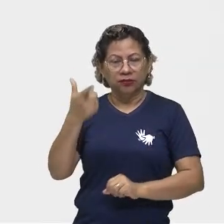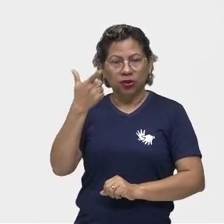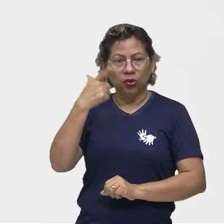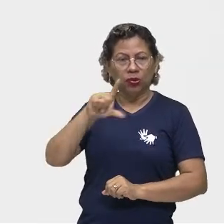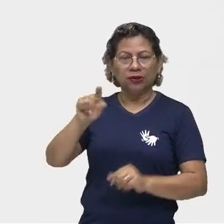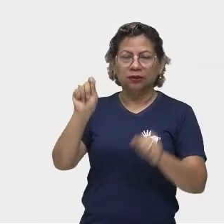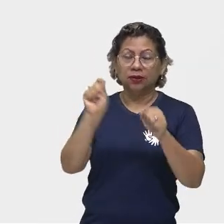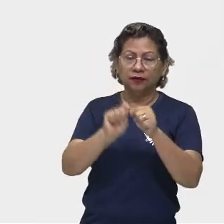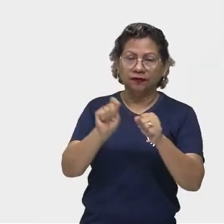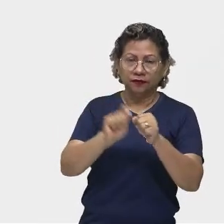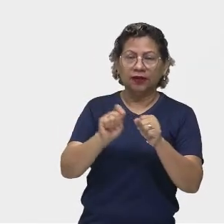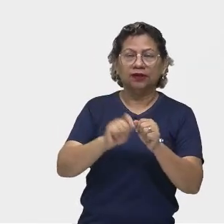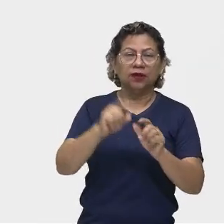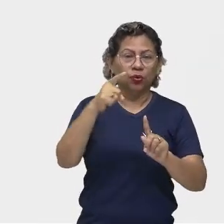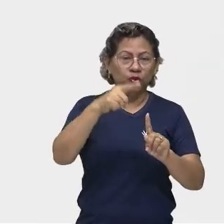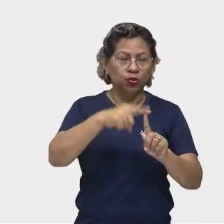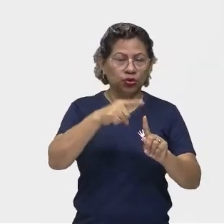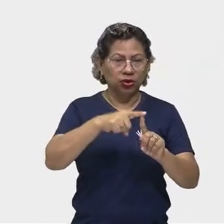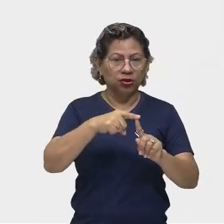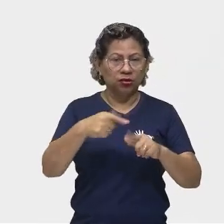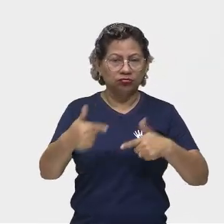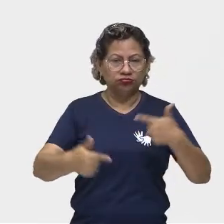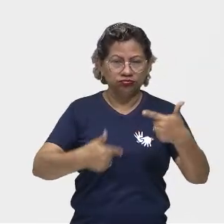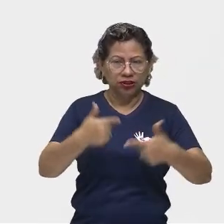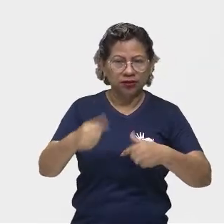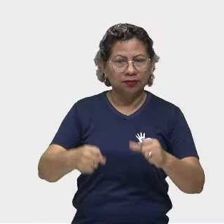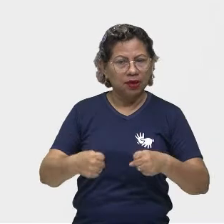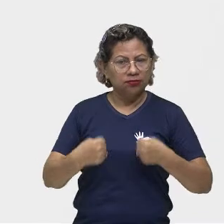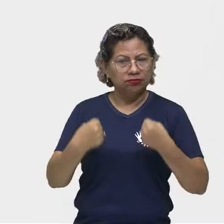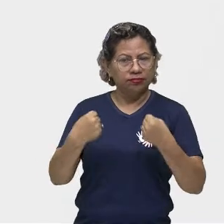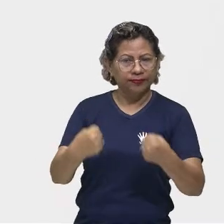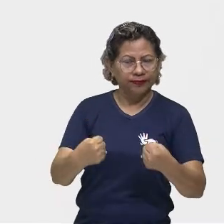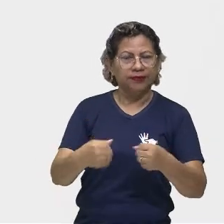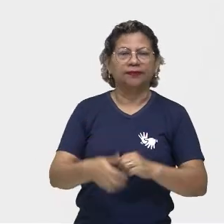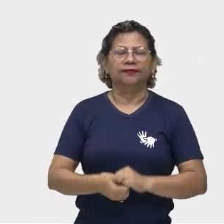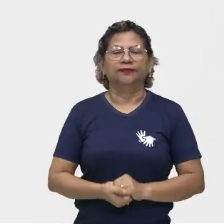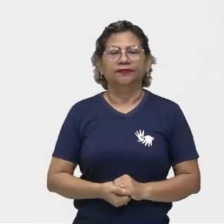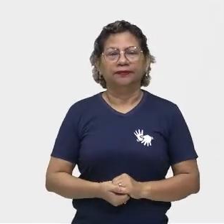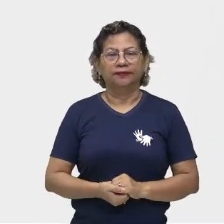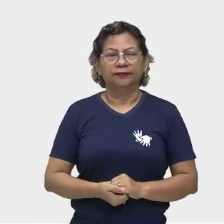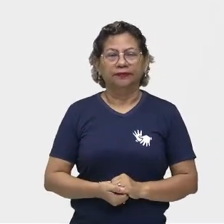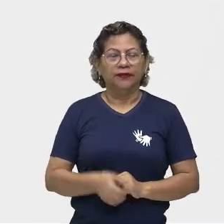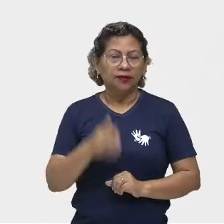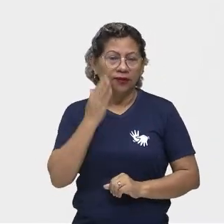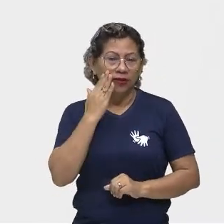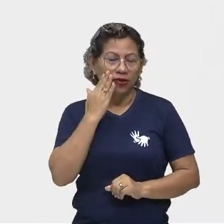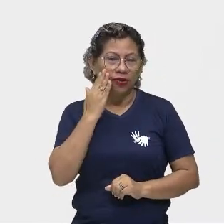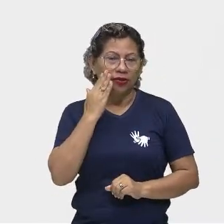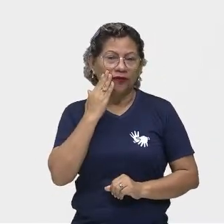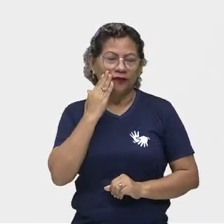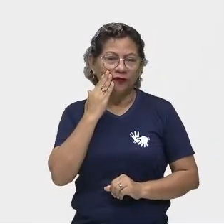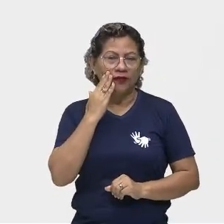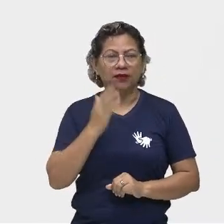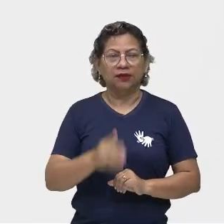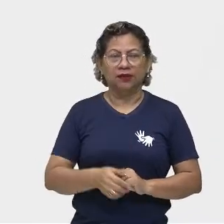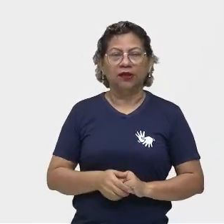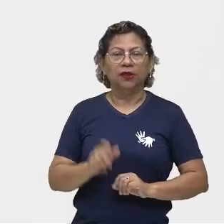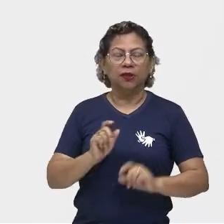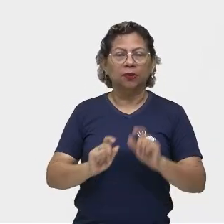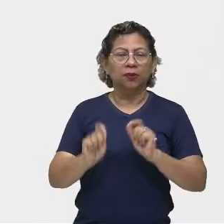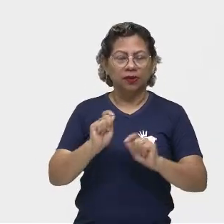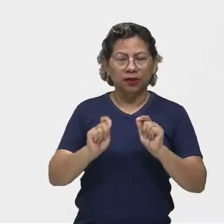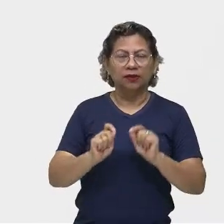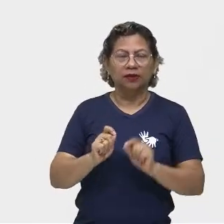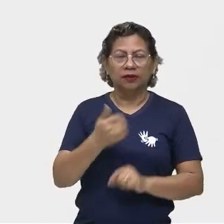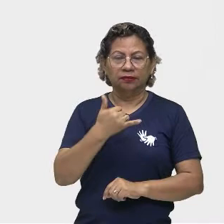conseguir realizar algum tipo de trabalho físico. Então a gente vai perceber nos nossos próximos exemplos que na energia